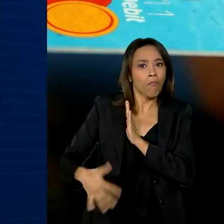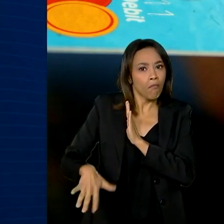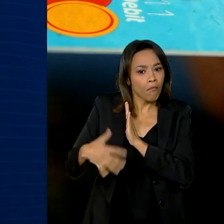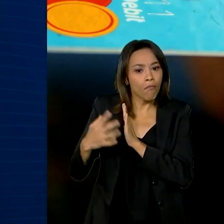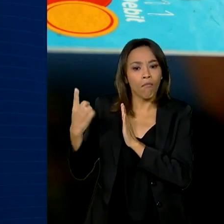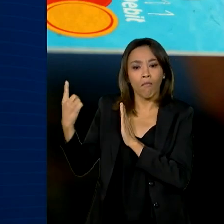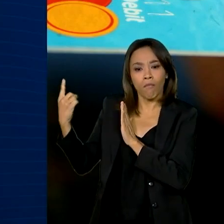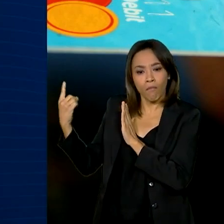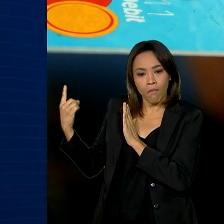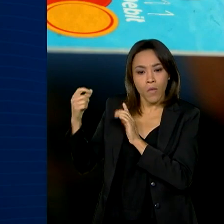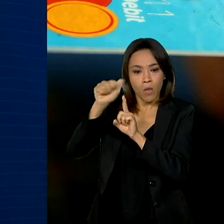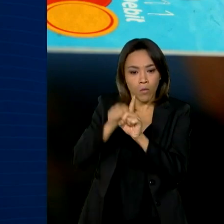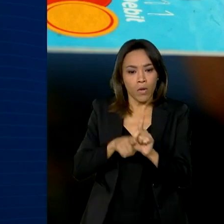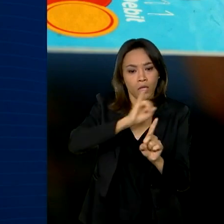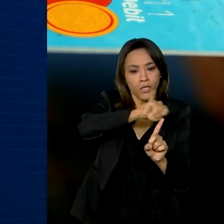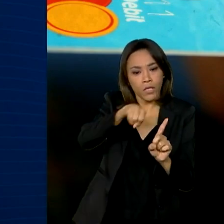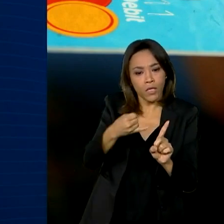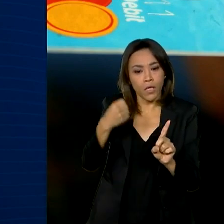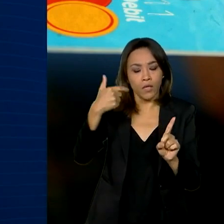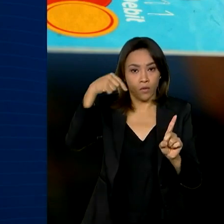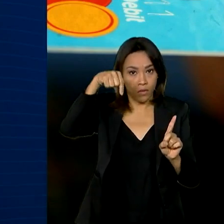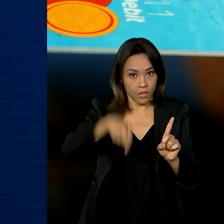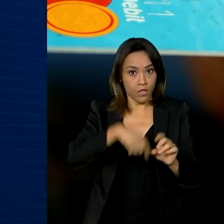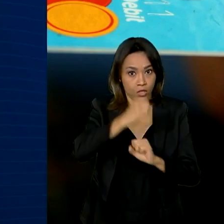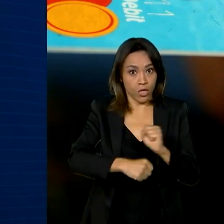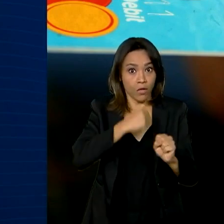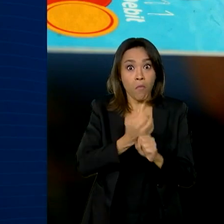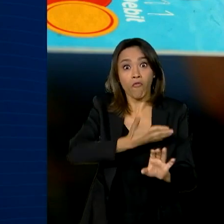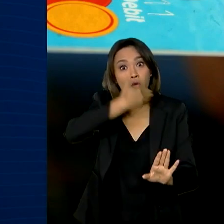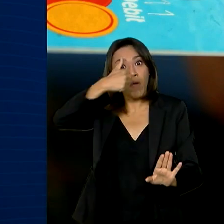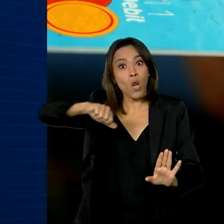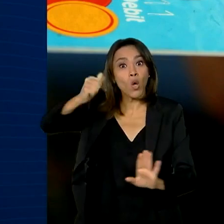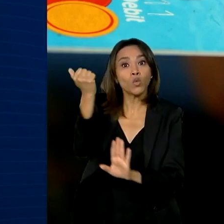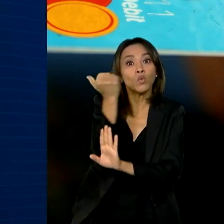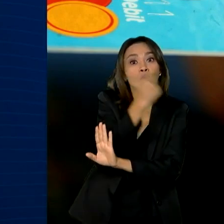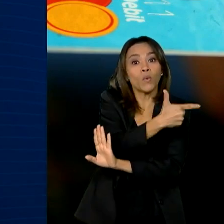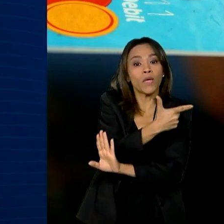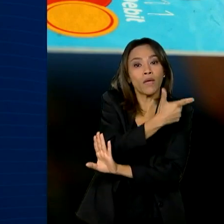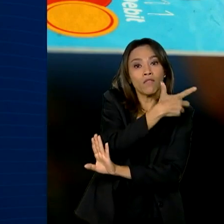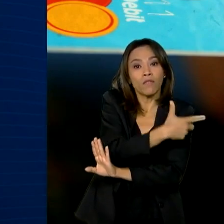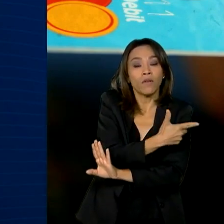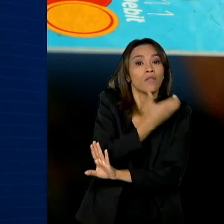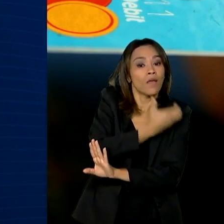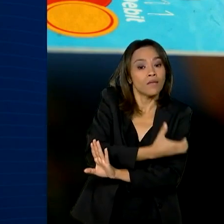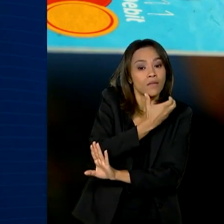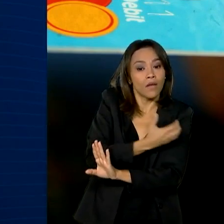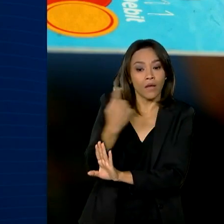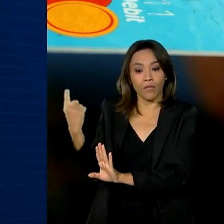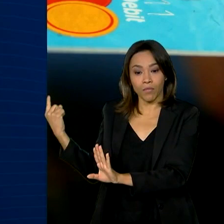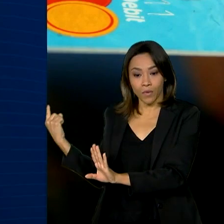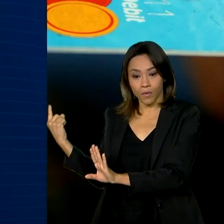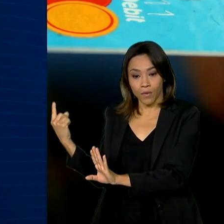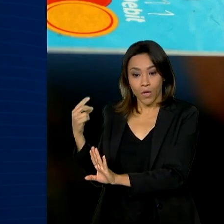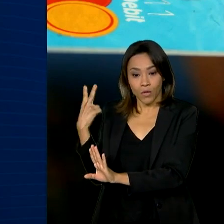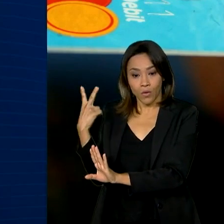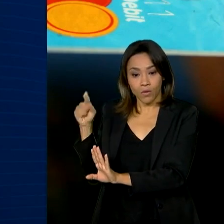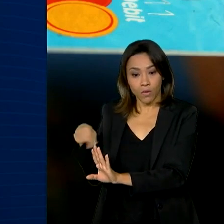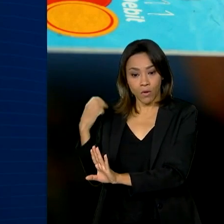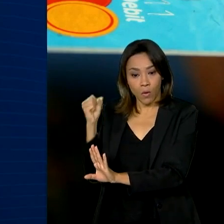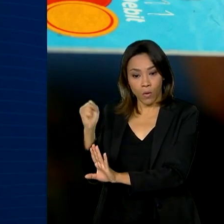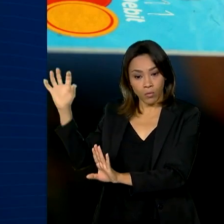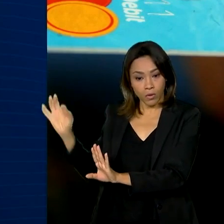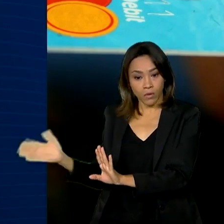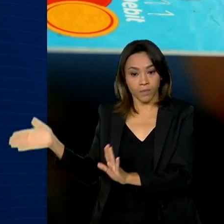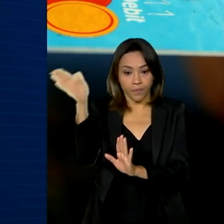de 2024 também tinha sido melhor do que dezembro de 2023, em 2,8%.